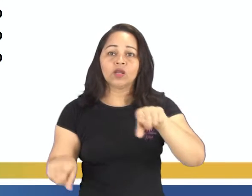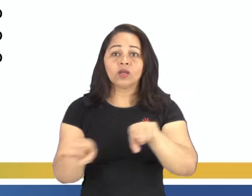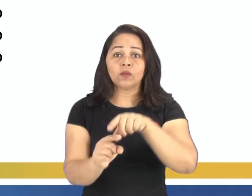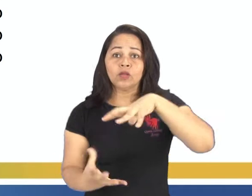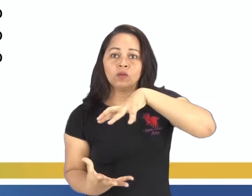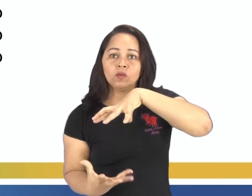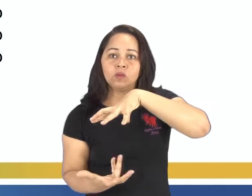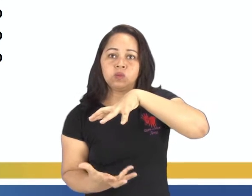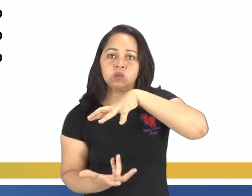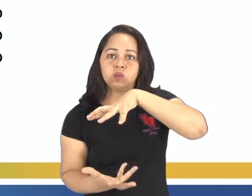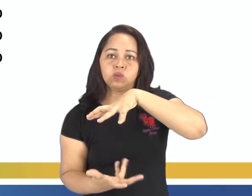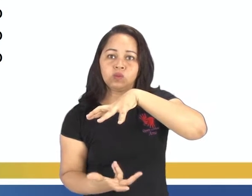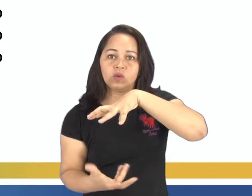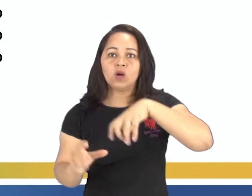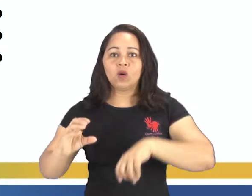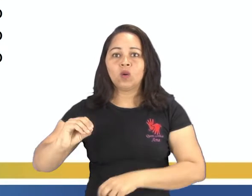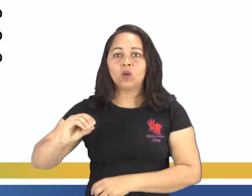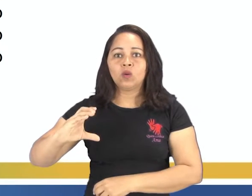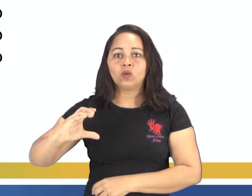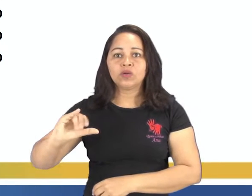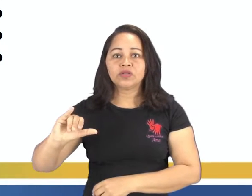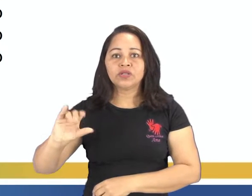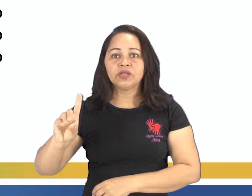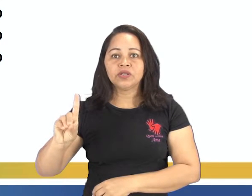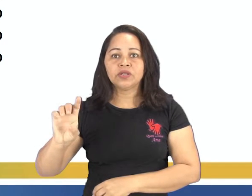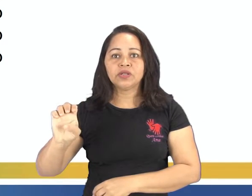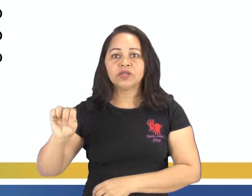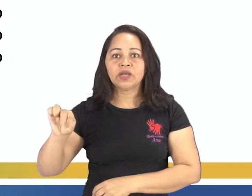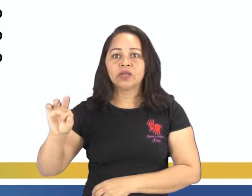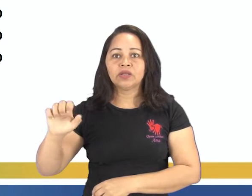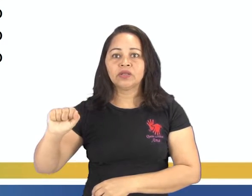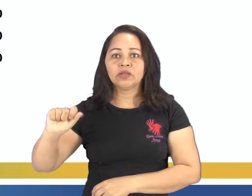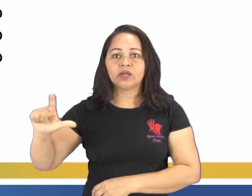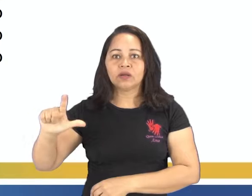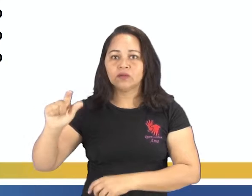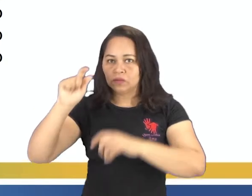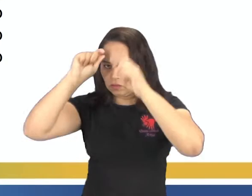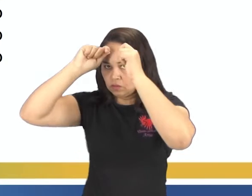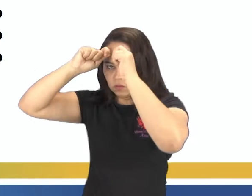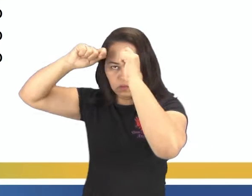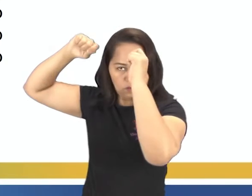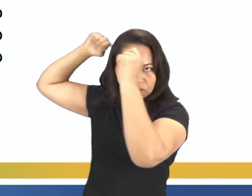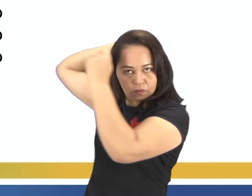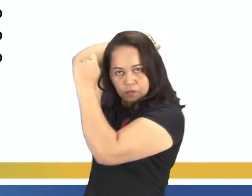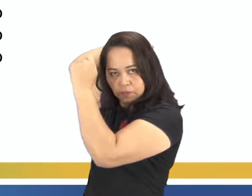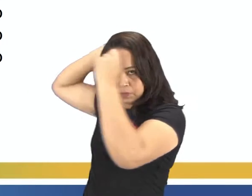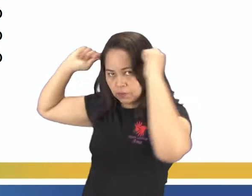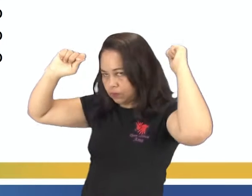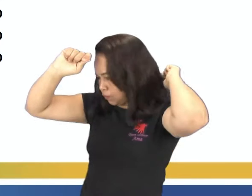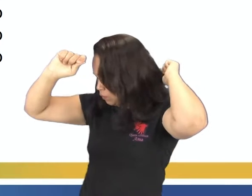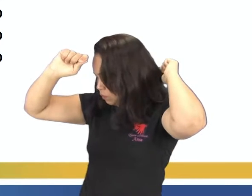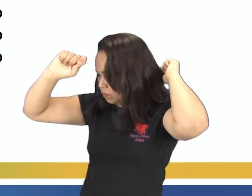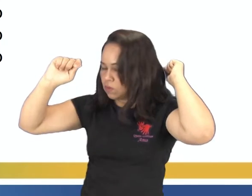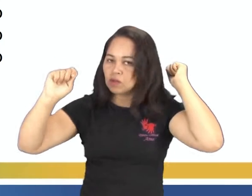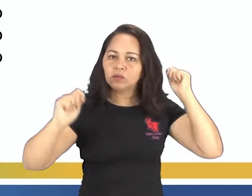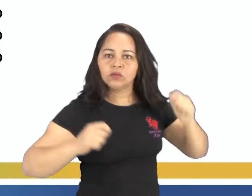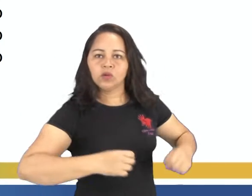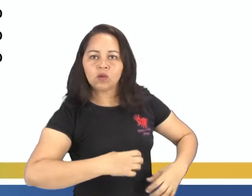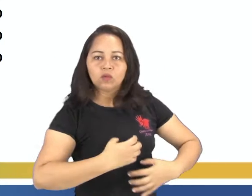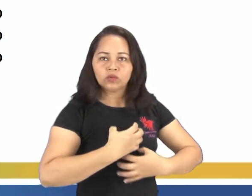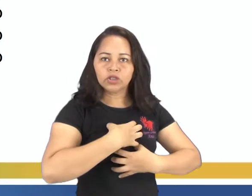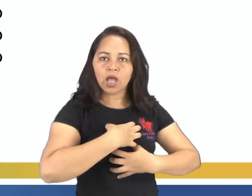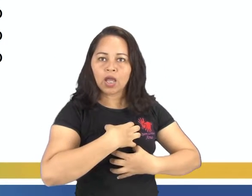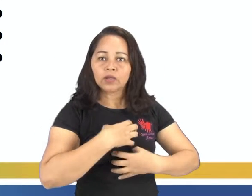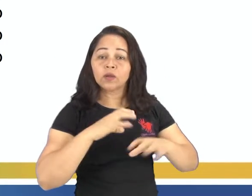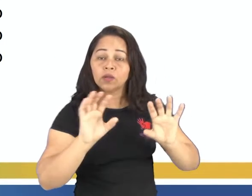ocidental, como bermudões e bonés virados ao contrário na cabeça, certo? Então essa mescla de